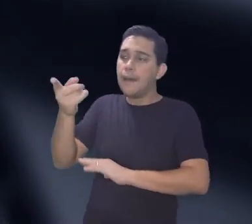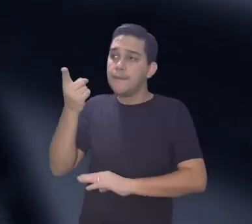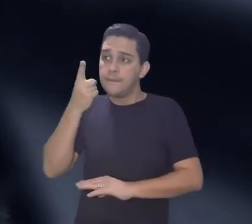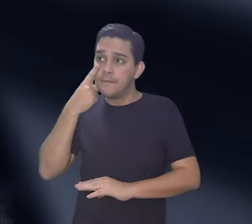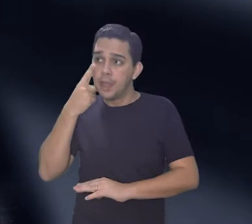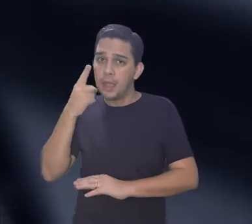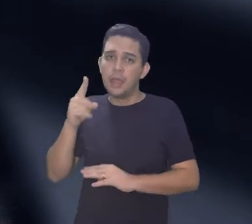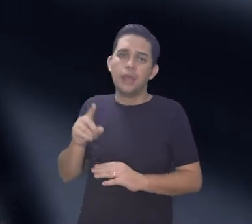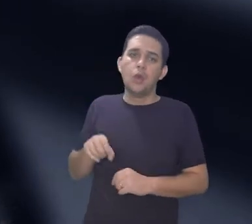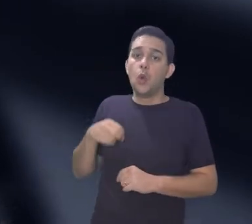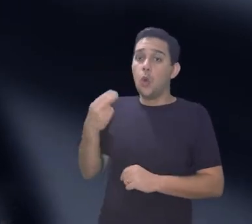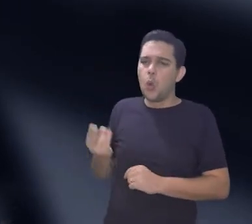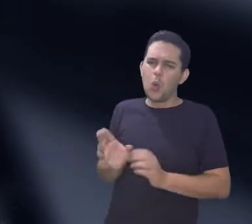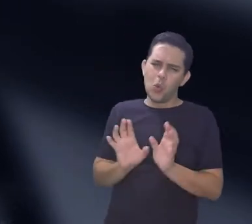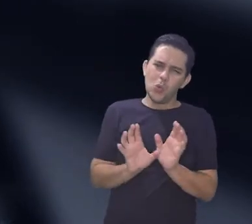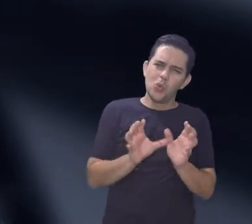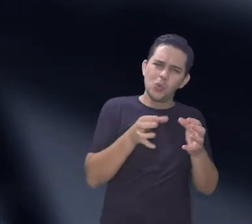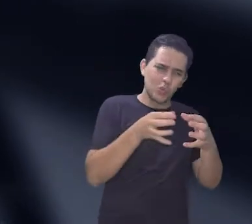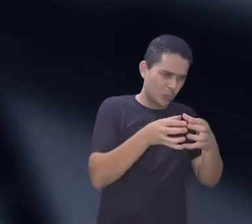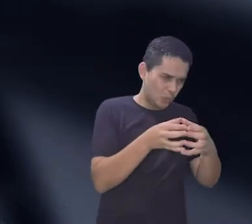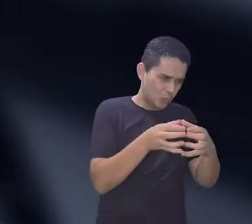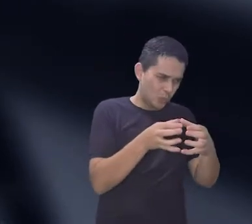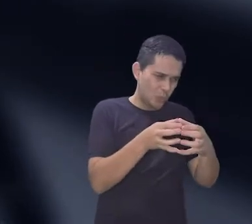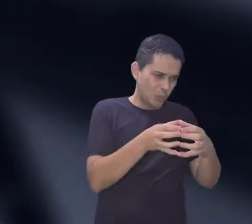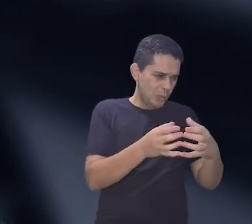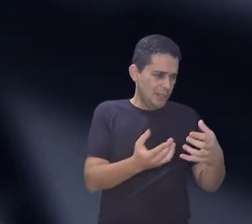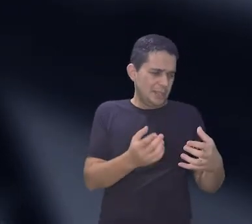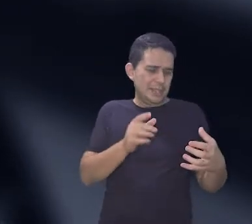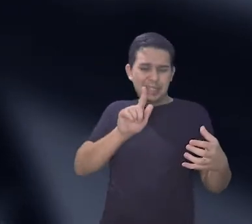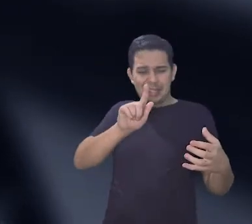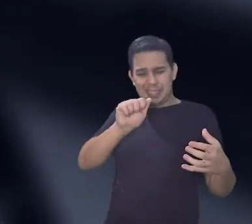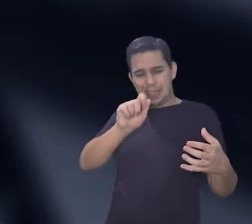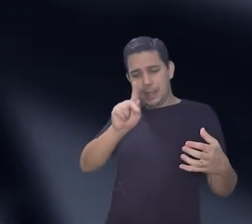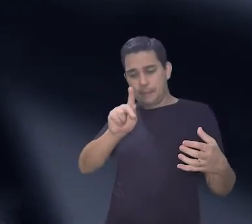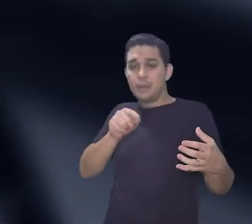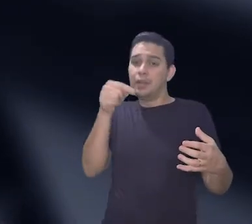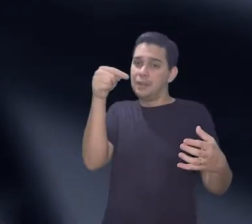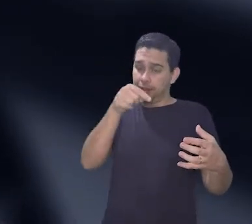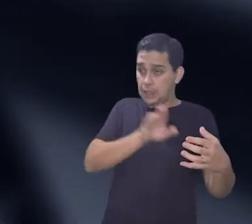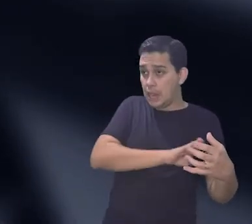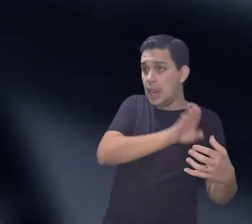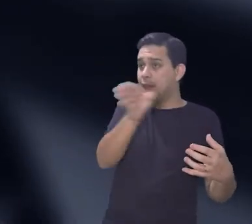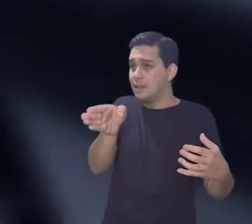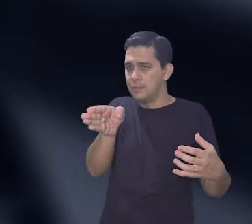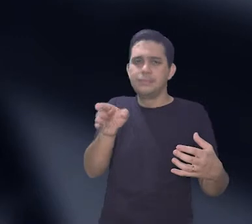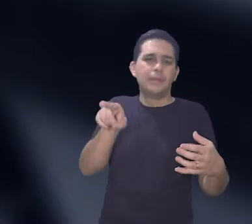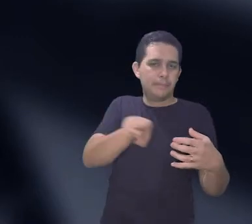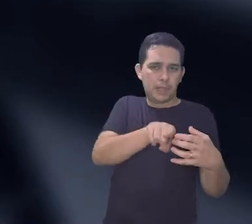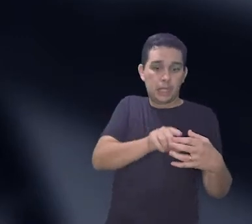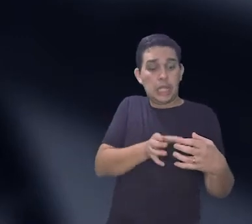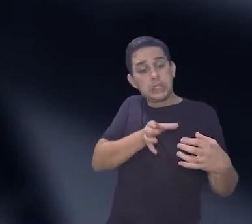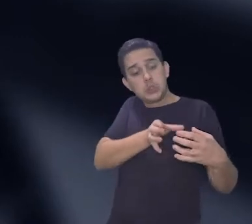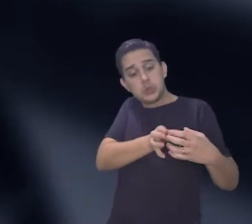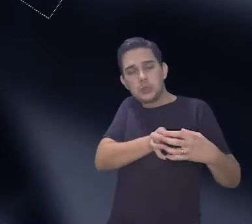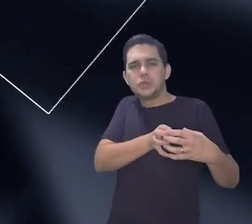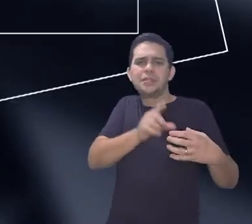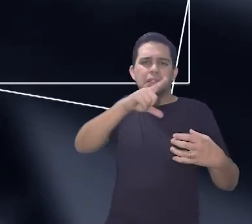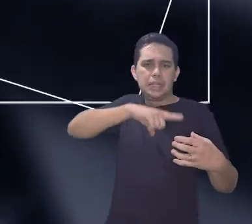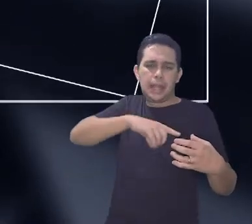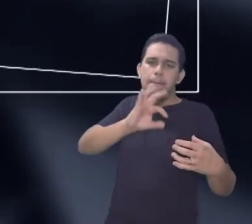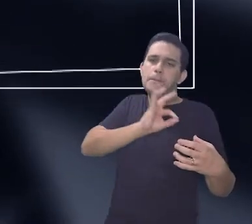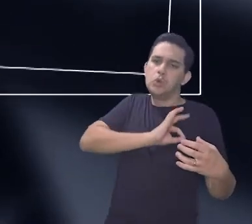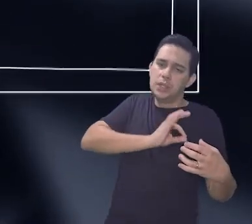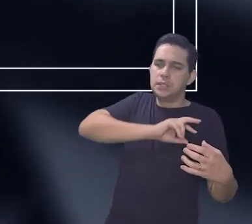grupo de apoio aos promotores, que são agentes policiais que estão atuando nessa atividade investigativa, como também